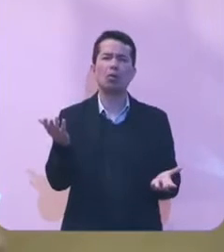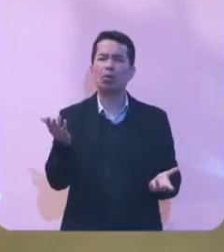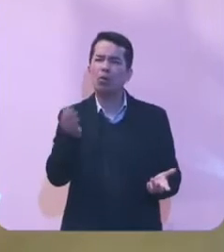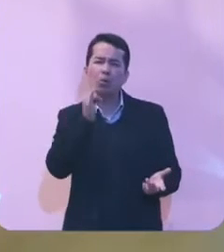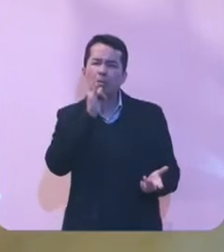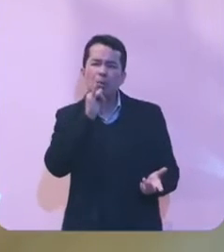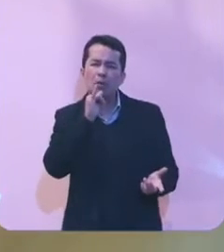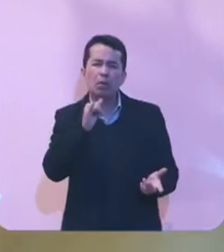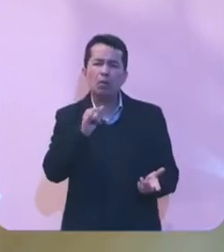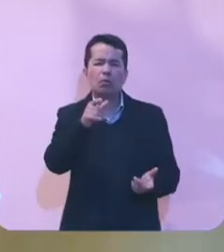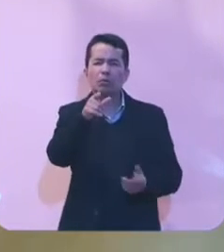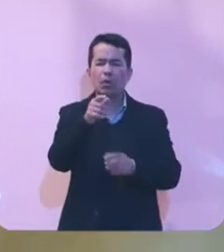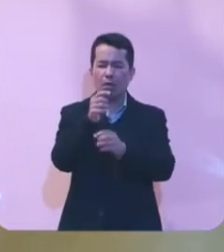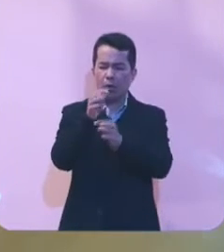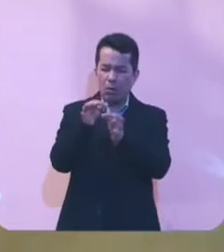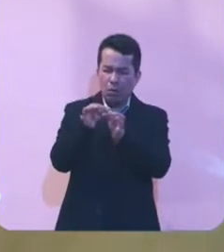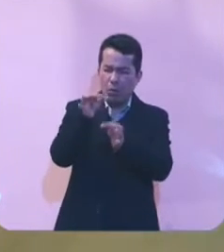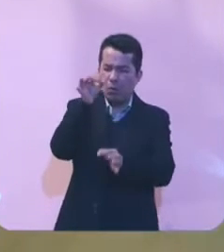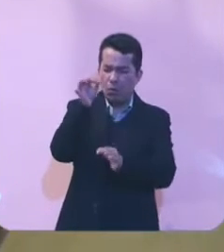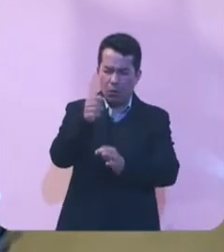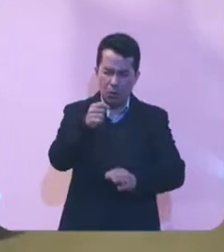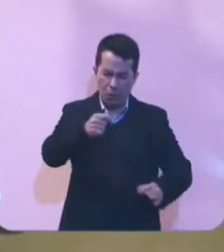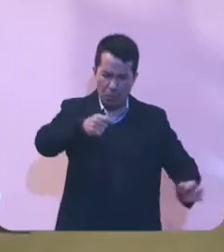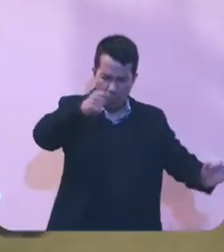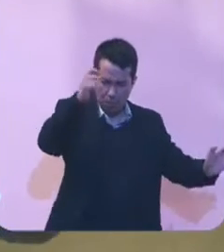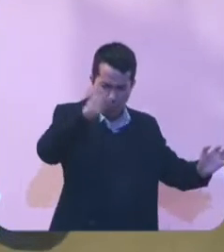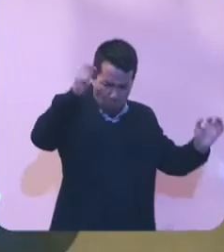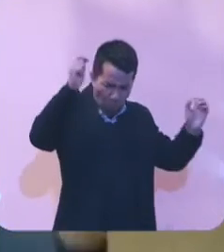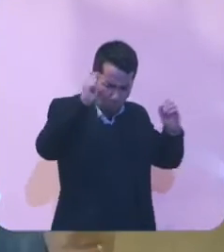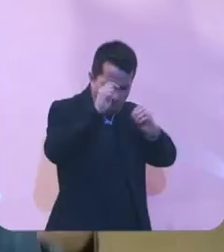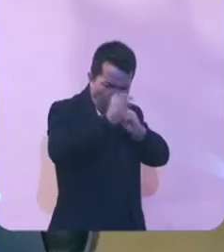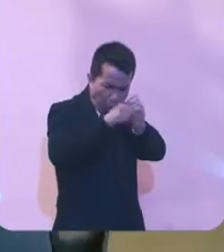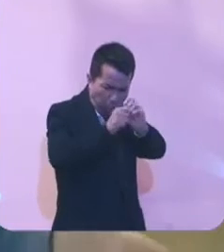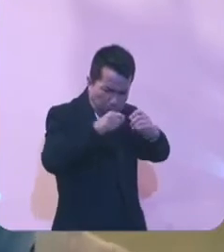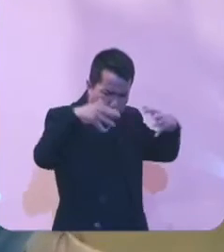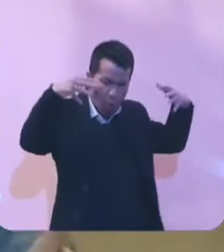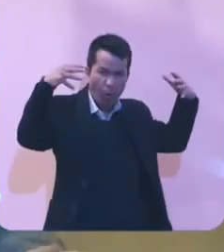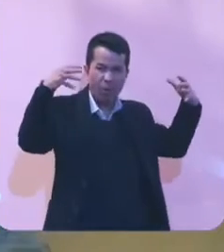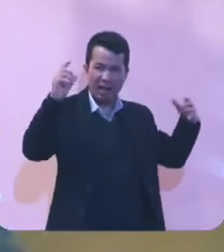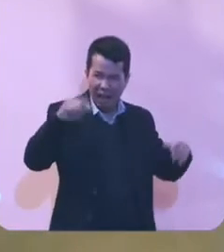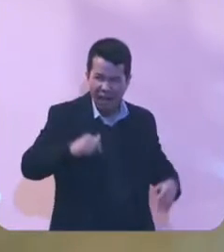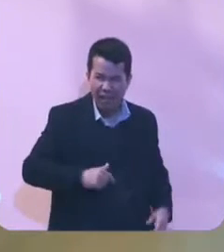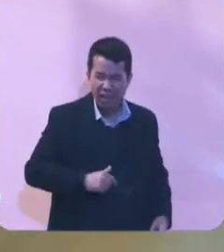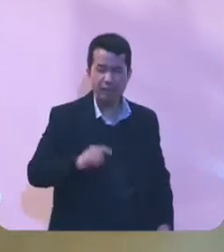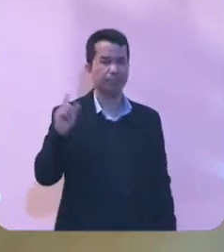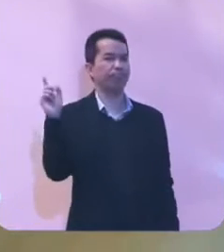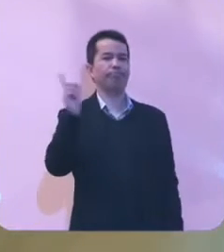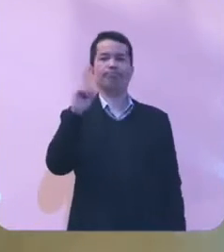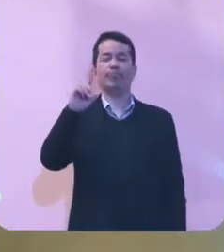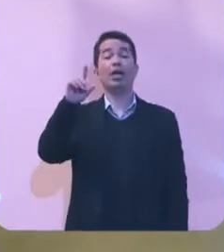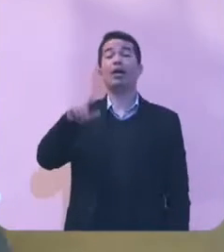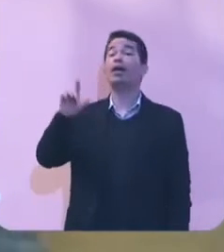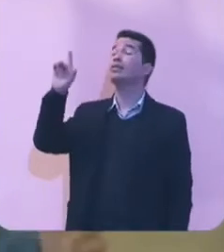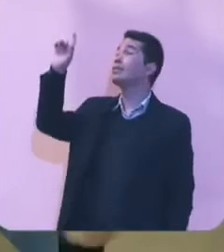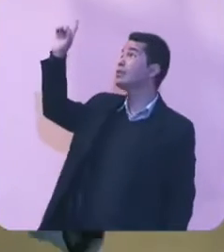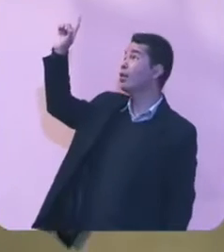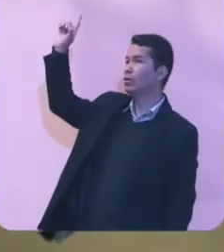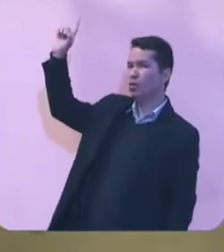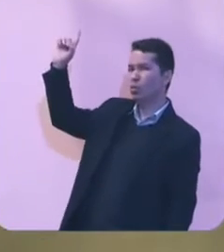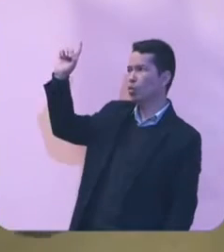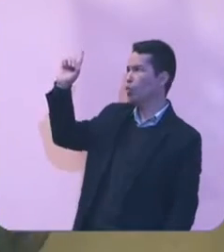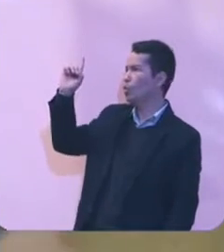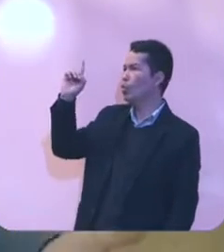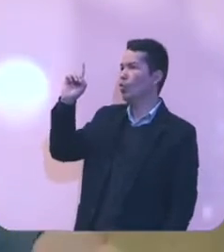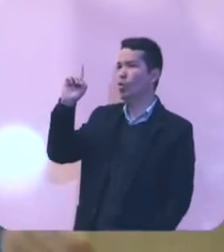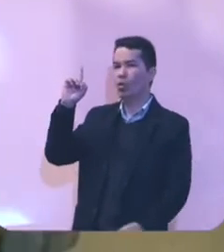palavra mágica, mas é fruto da presença do Senhor. E a terceira oração é: